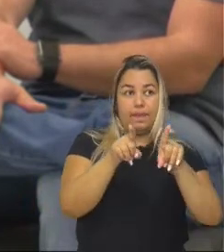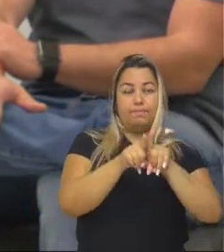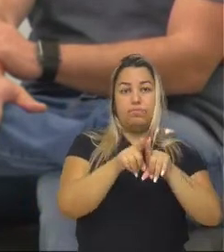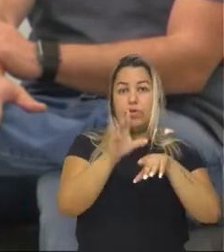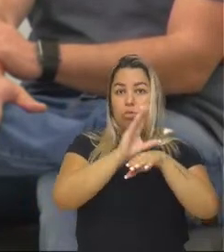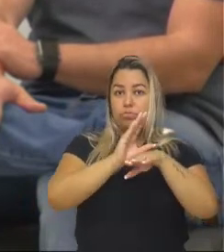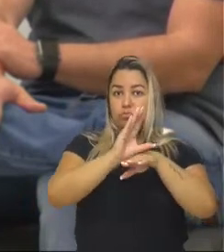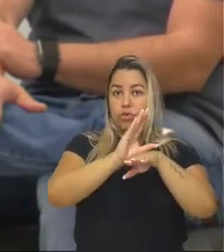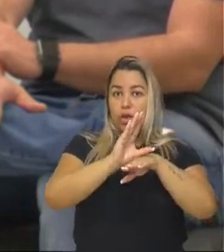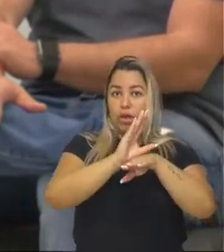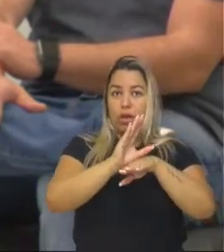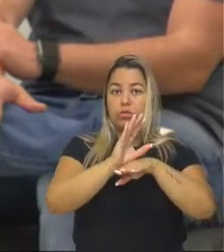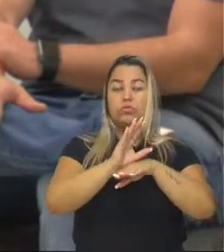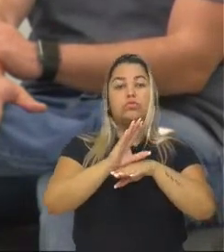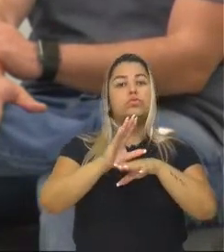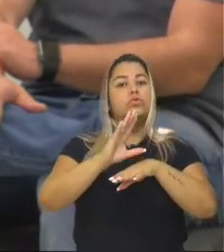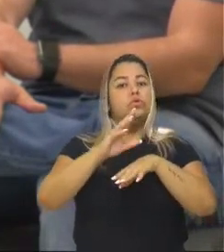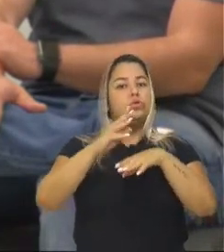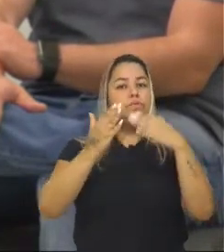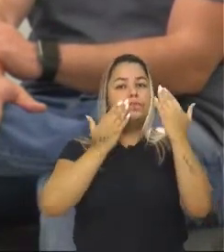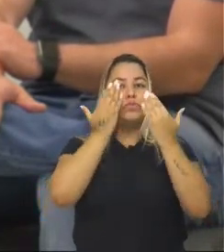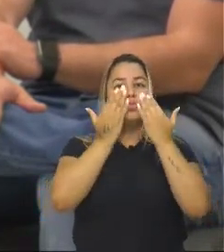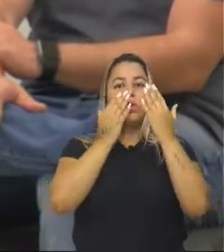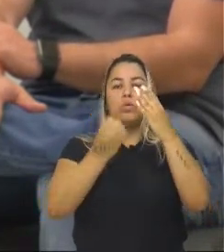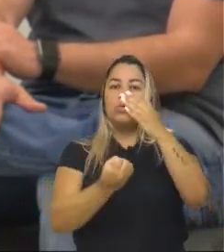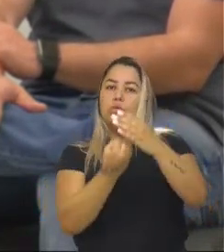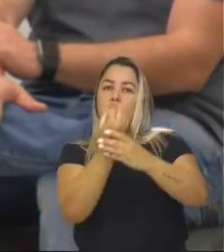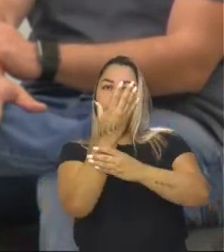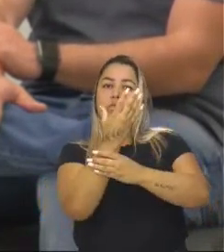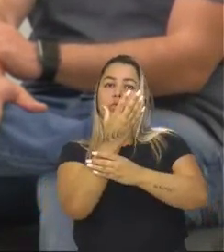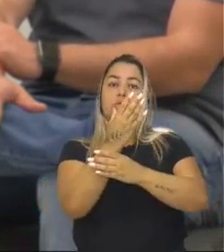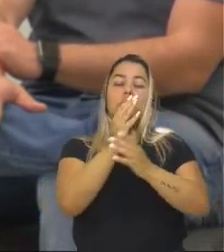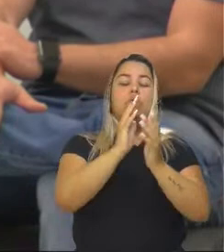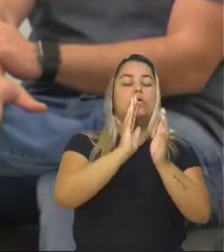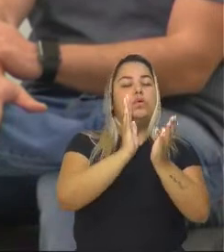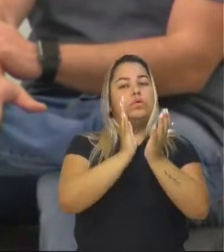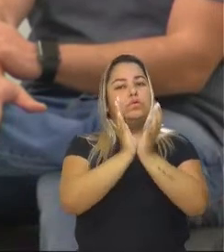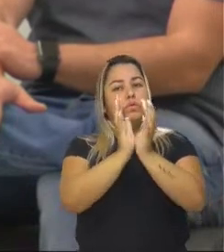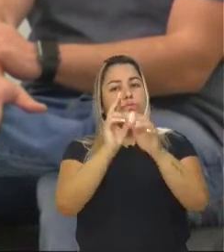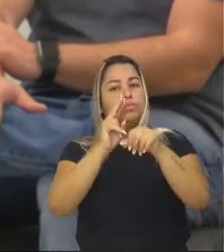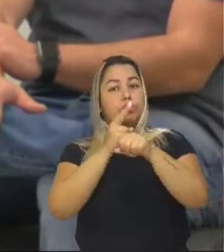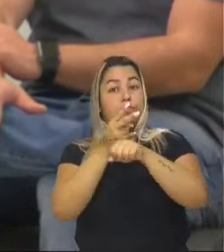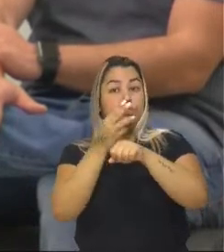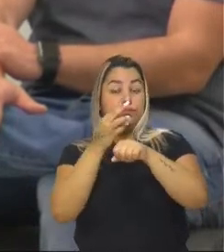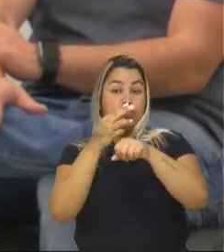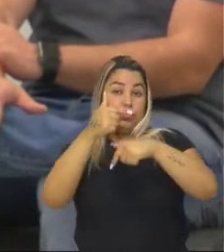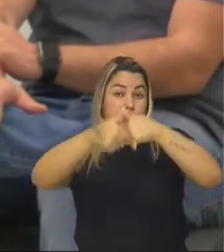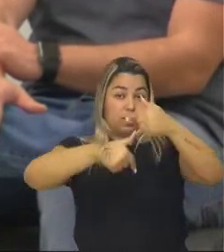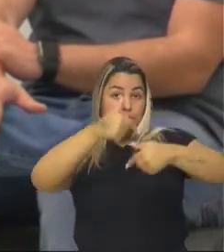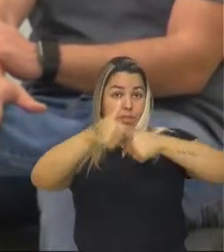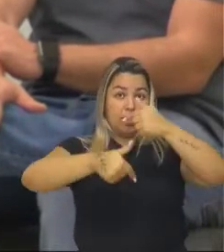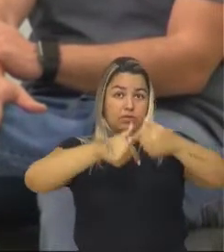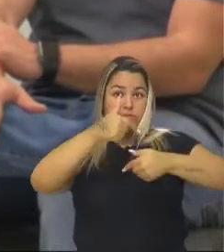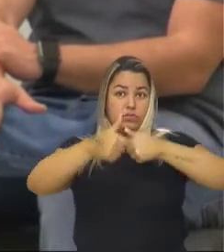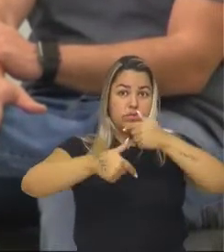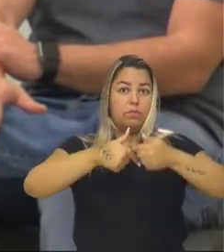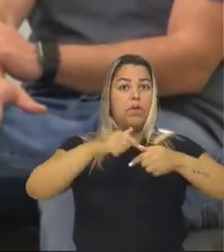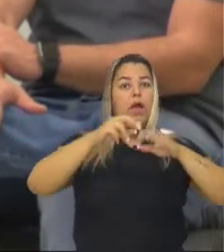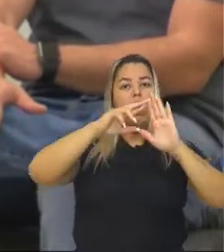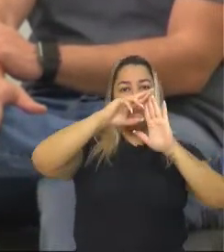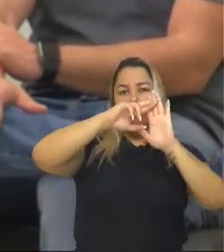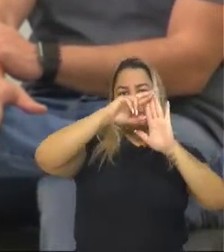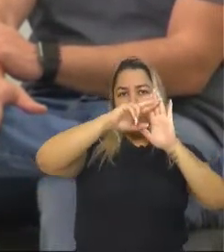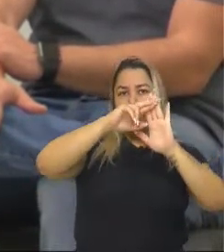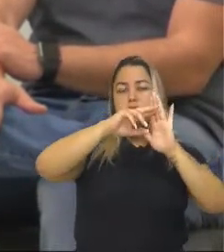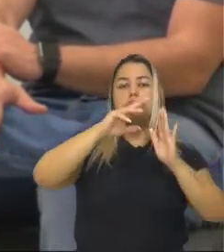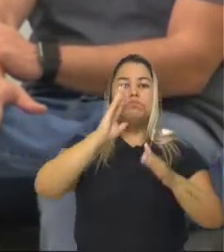de Psicologia, criamos um grupo de trabalho e, enfim, produzimos uma outra resolução, não aquela que tinha sido